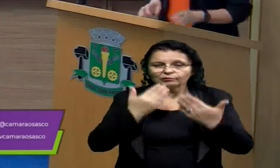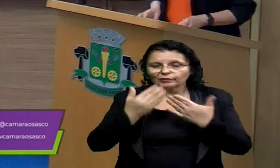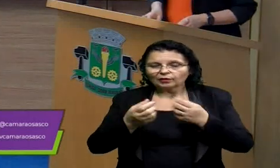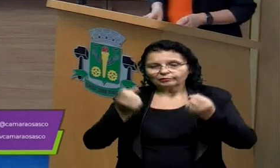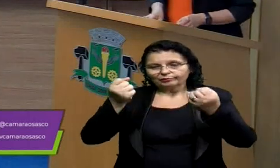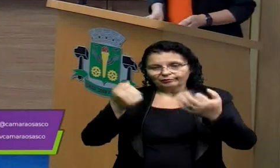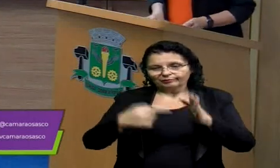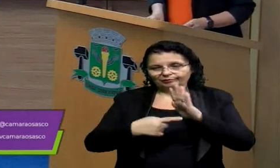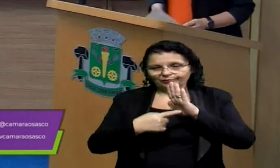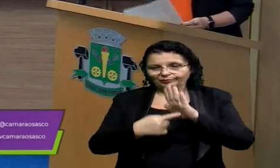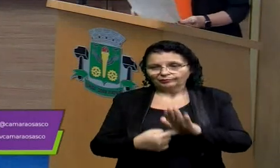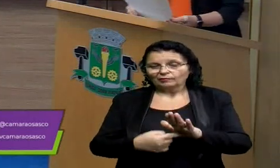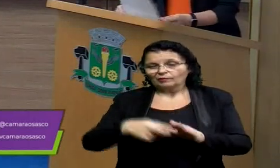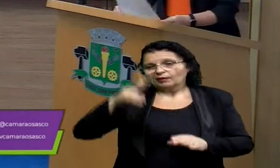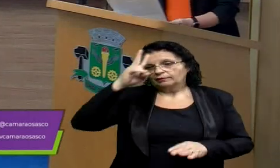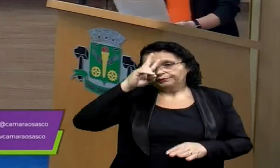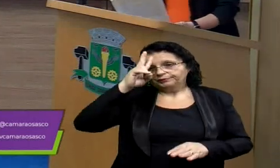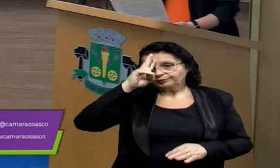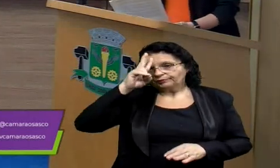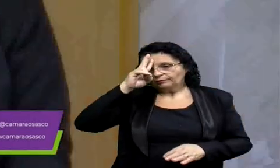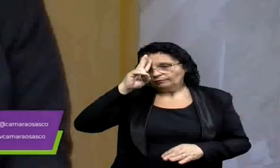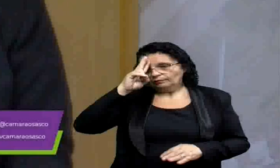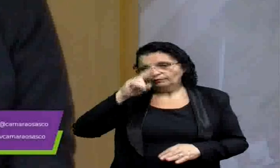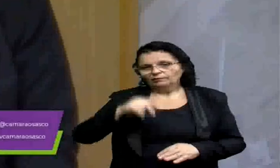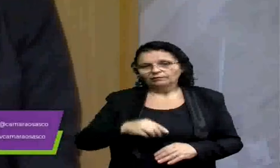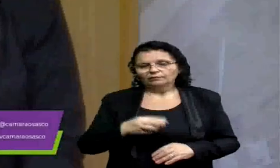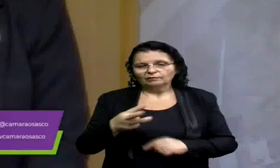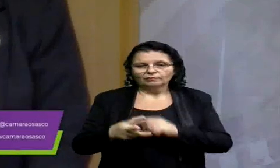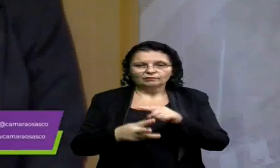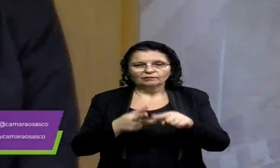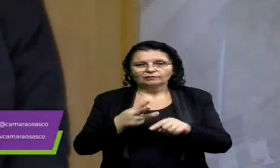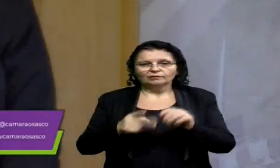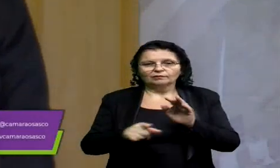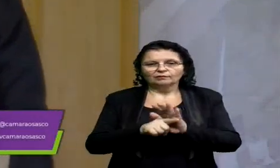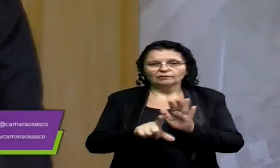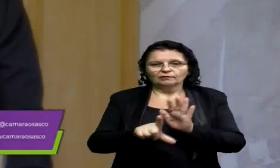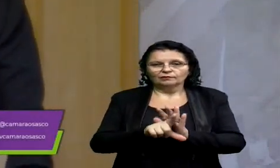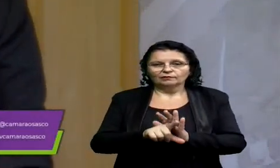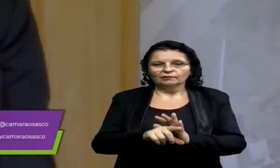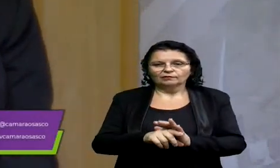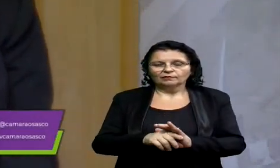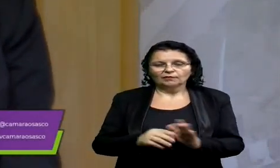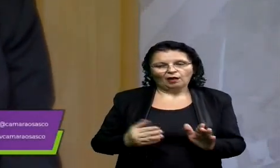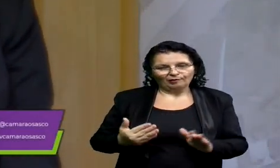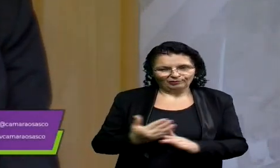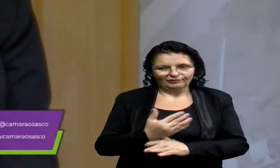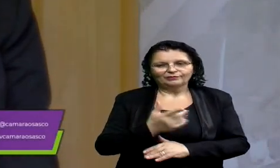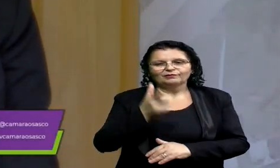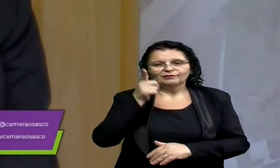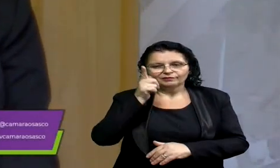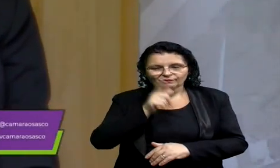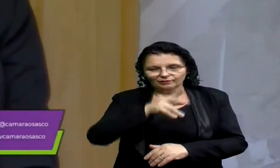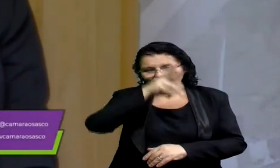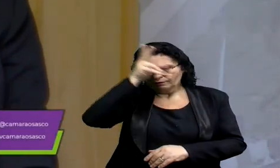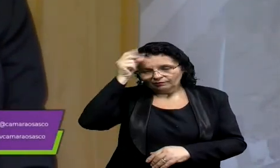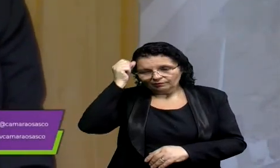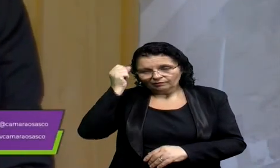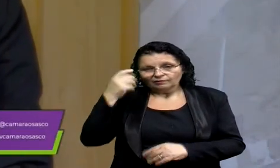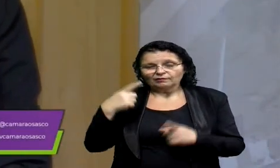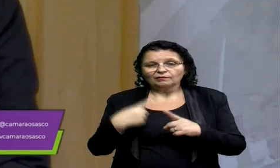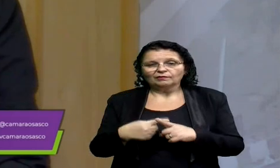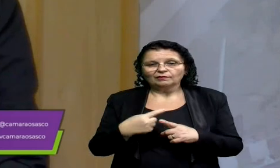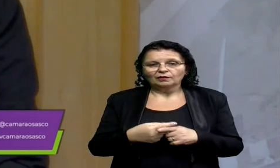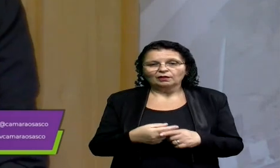da cidade lembrar que eu fui autora nesta legislatura de três projetos de lei que foram sancionados pelo nosso prefeito primeiro que